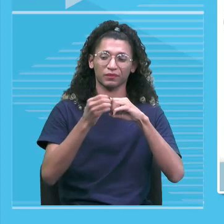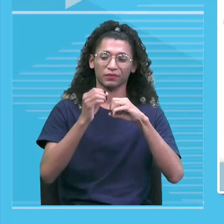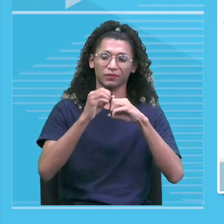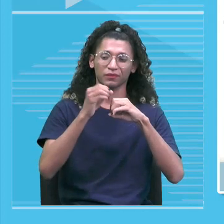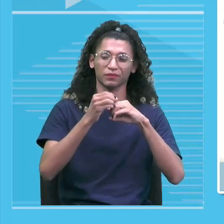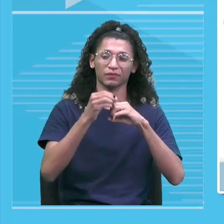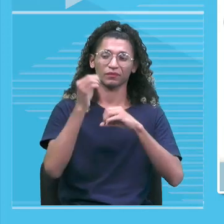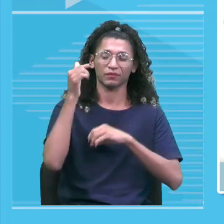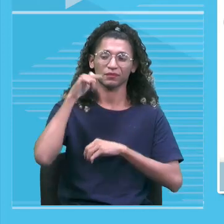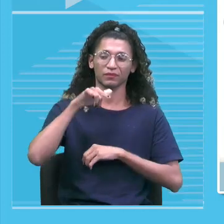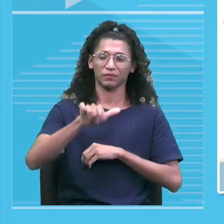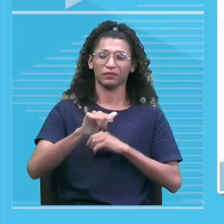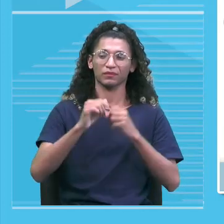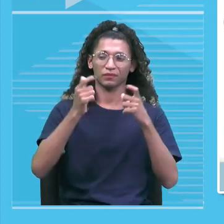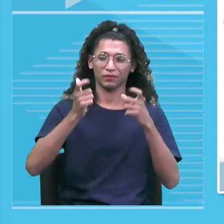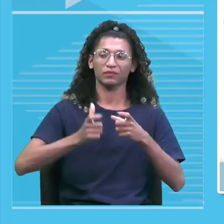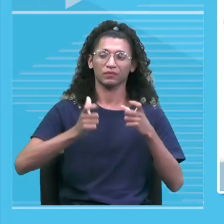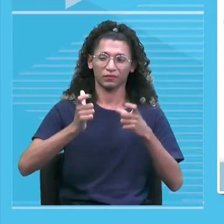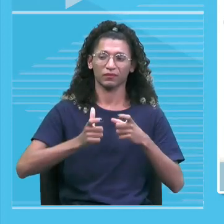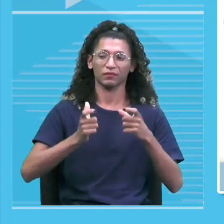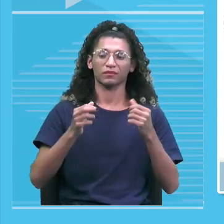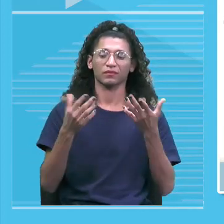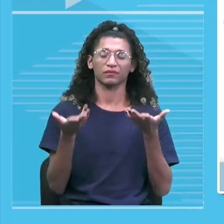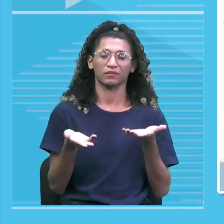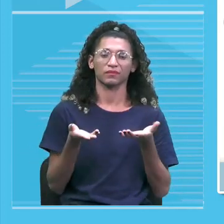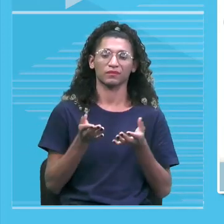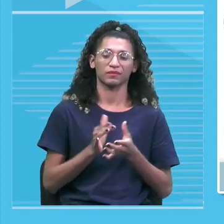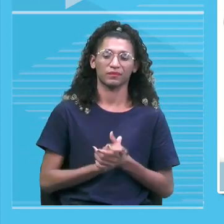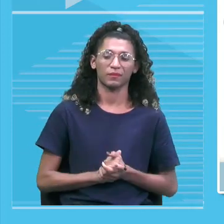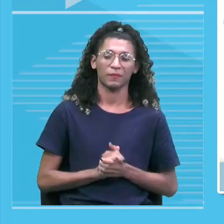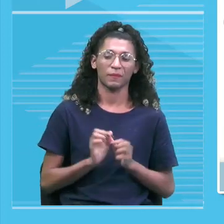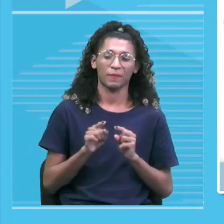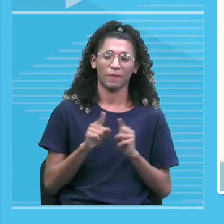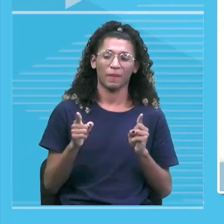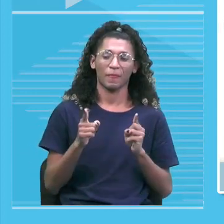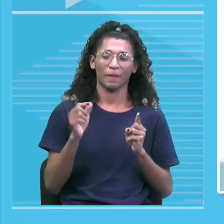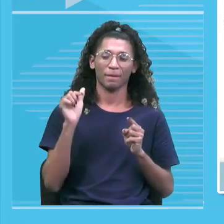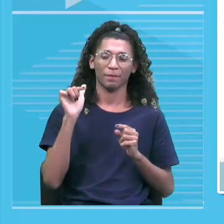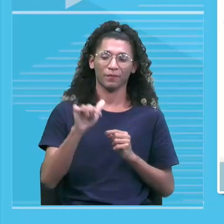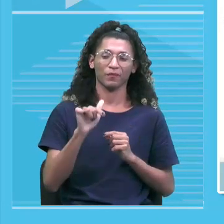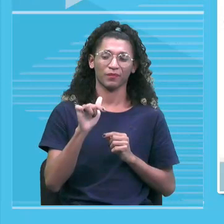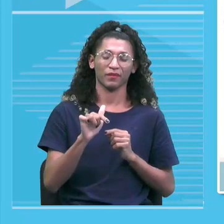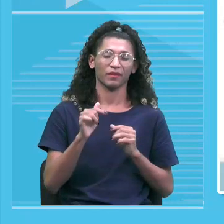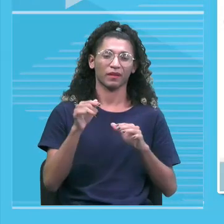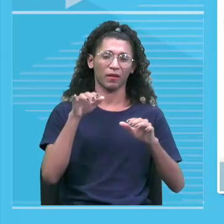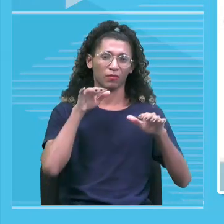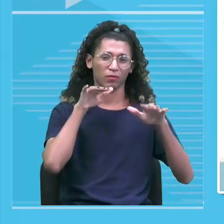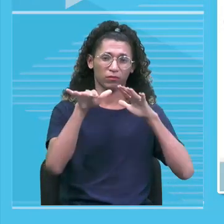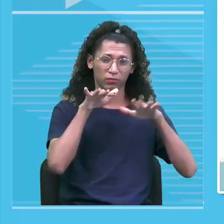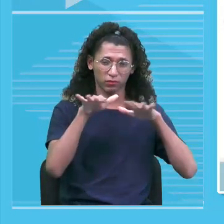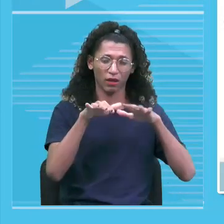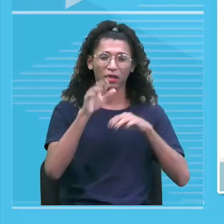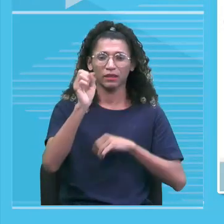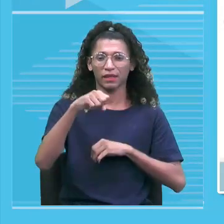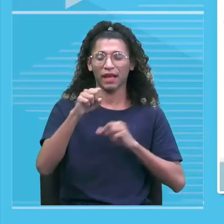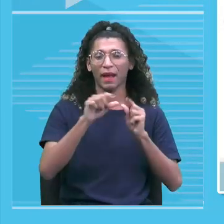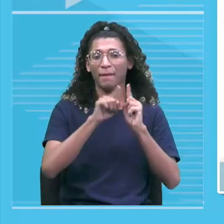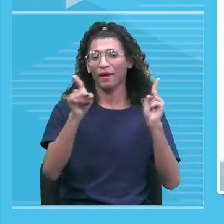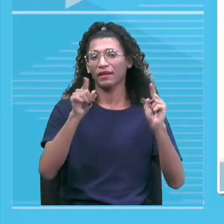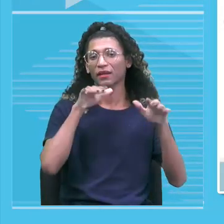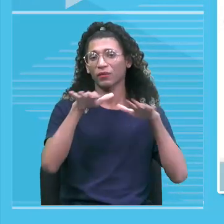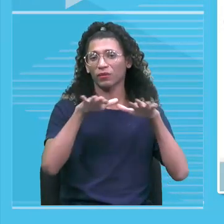no seu local de origem os professor mais elas não estavam vibrando sim mas vibração